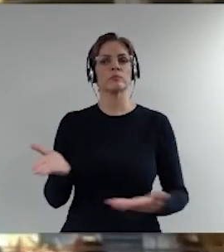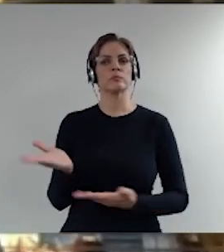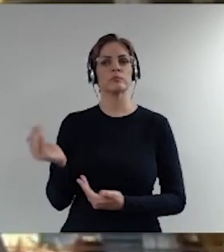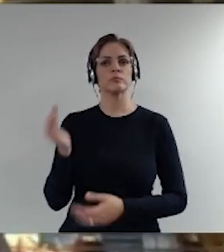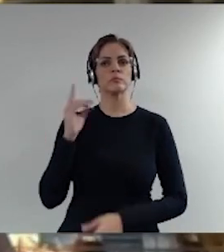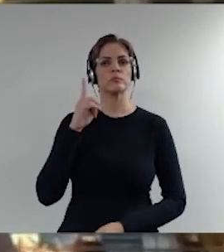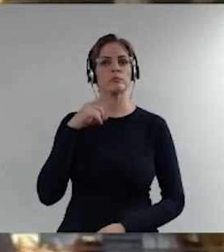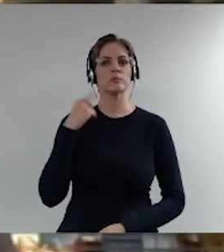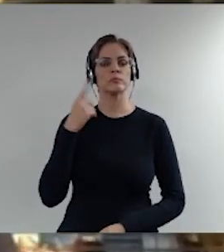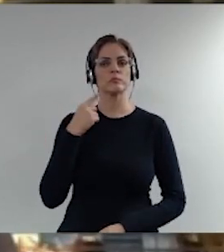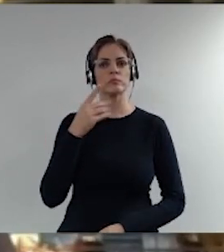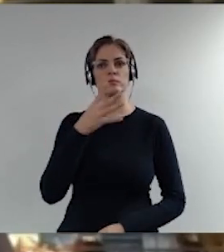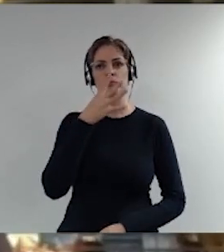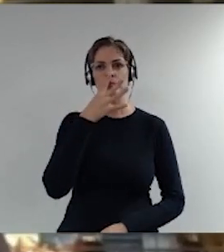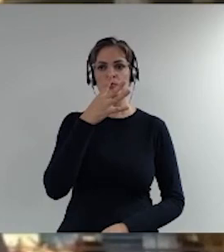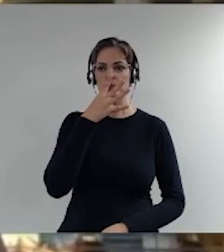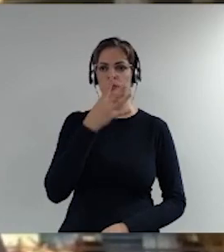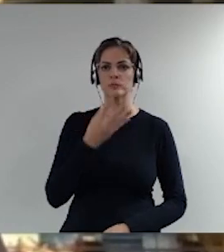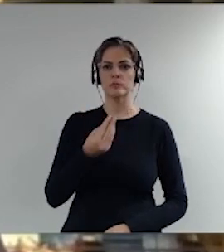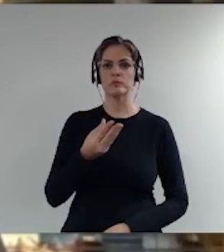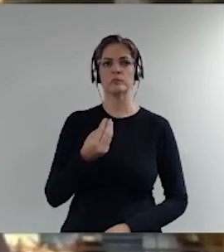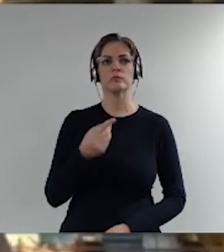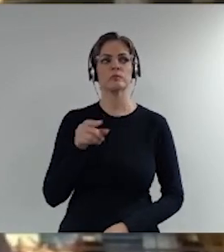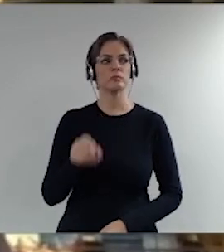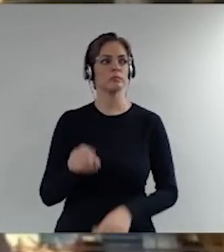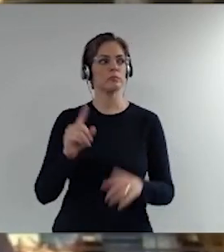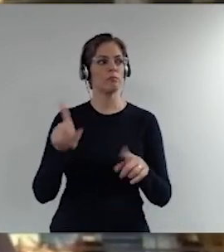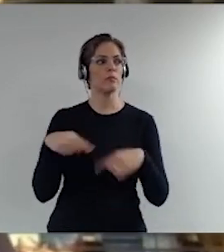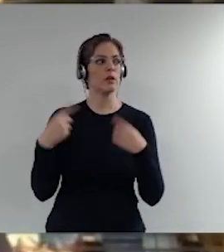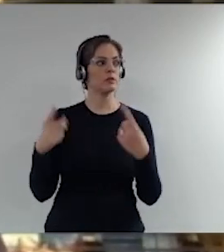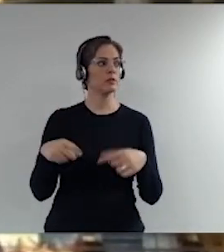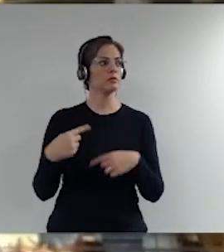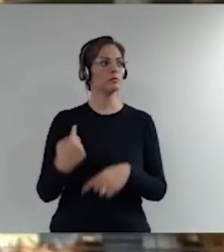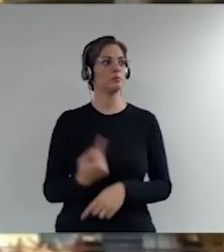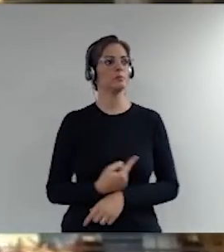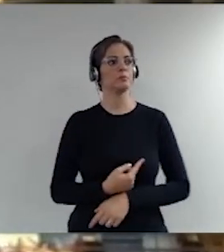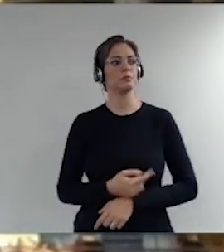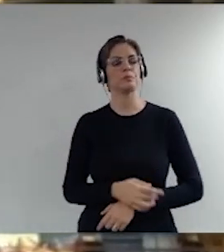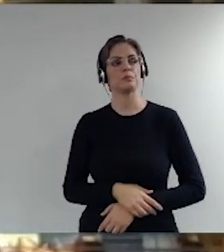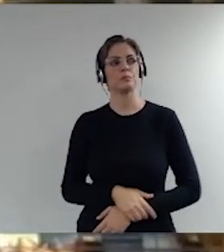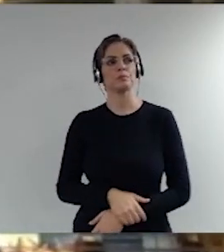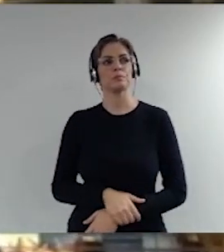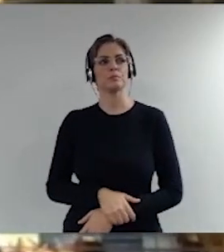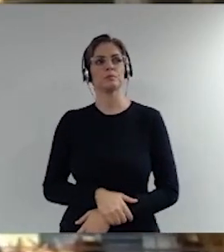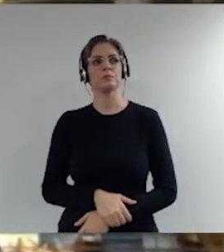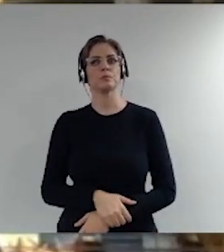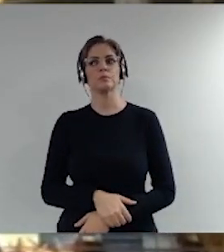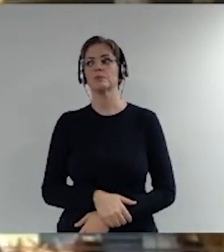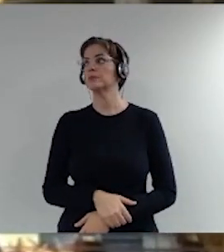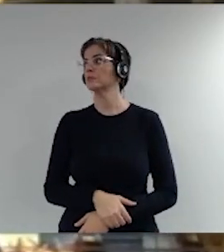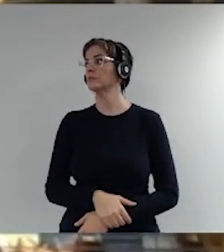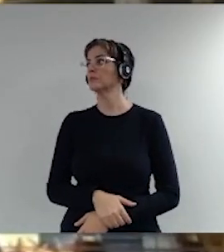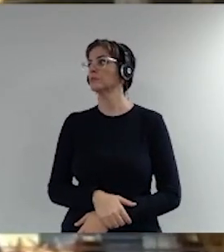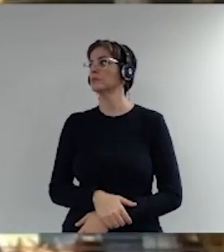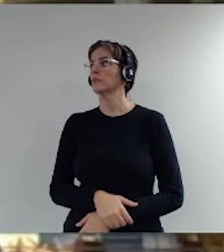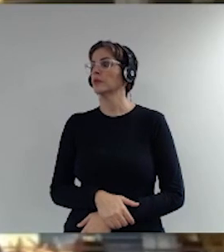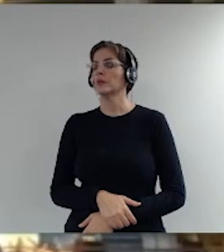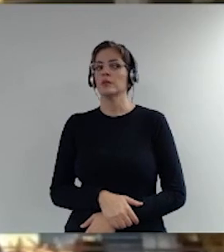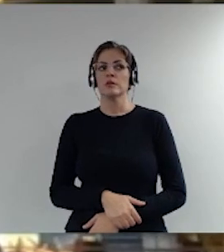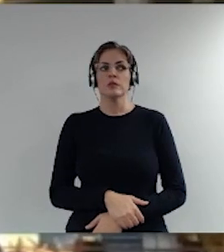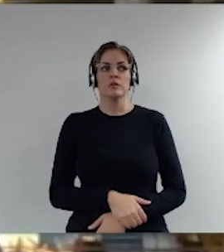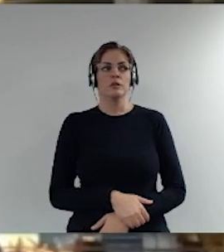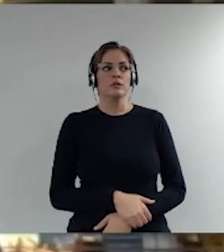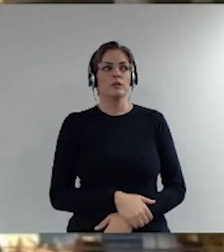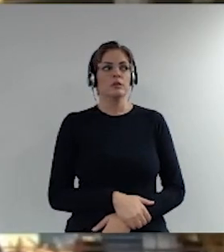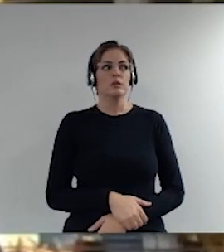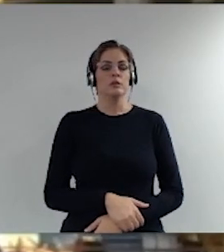Davanzo, muitos nos assistem, passam por desafios tremendos dentro da nossa profissão. Não à toa,